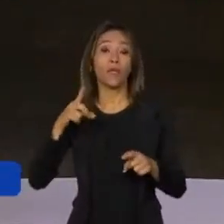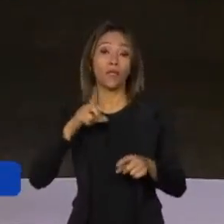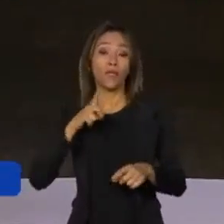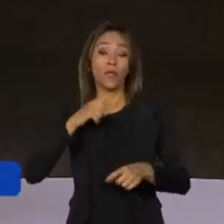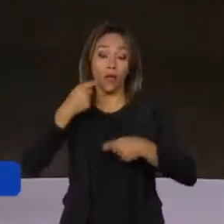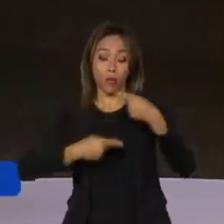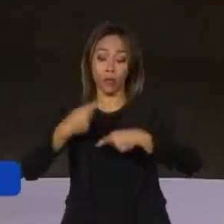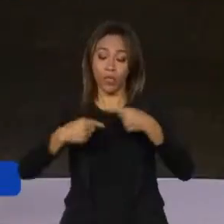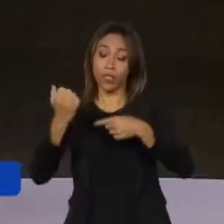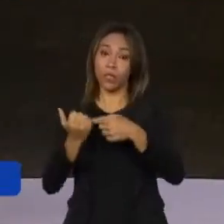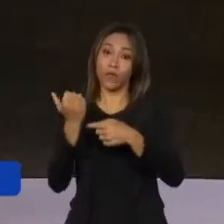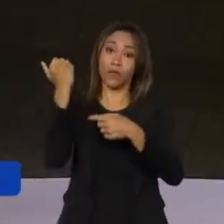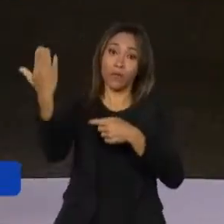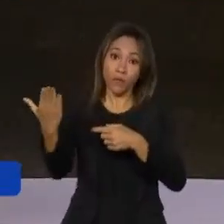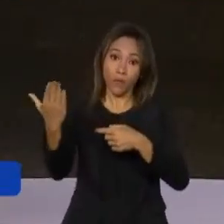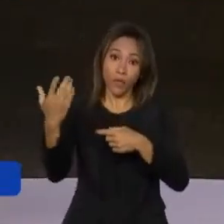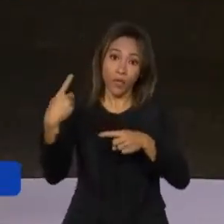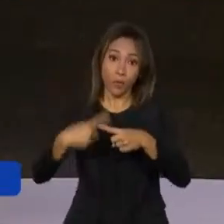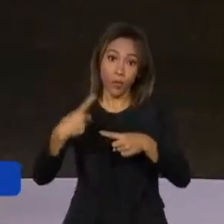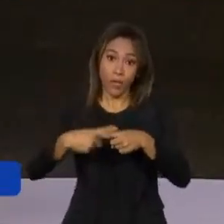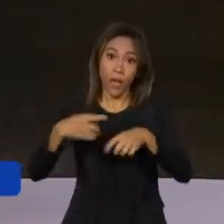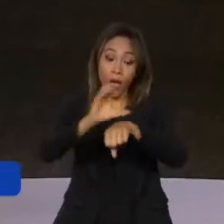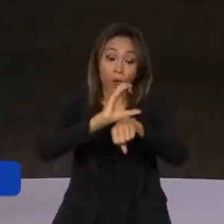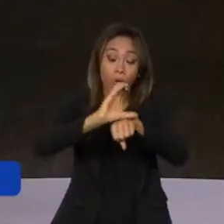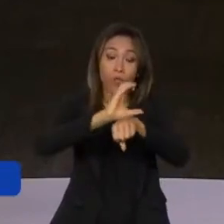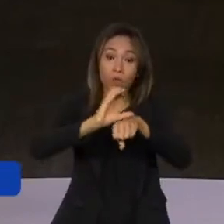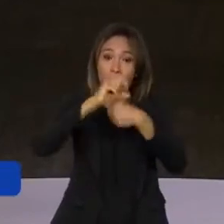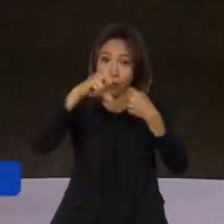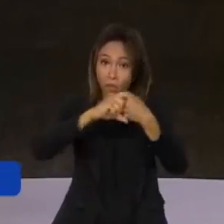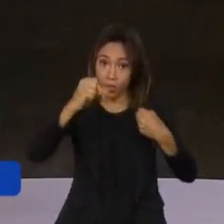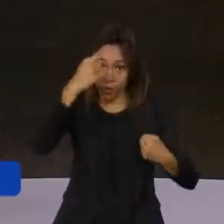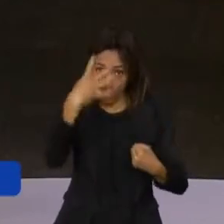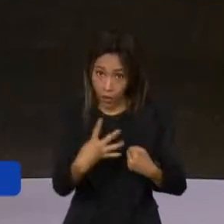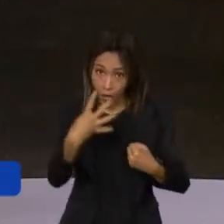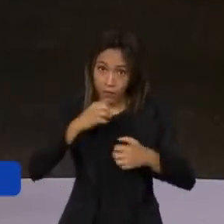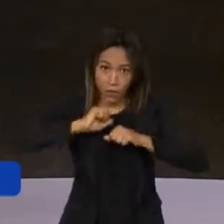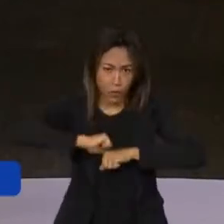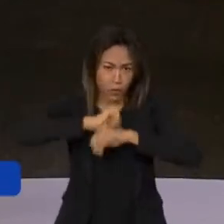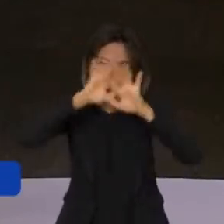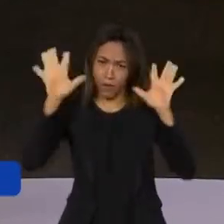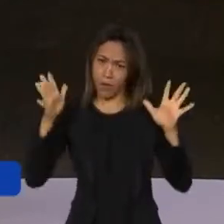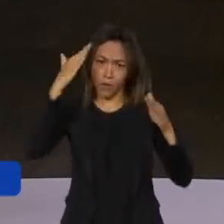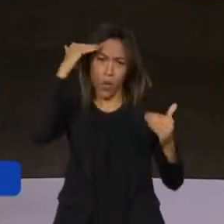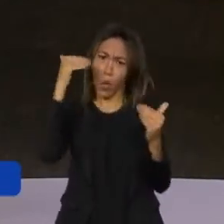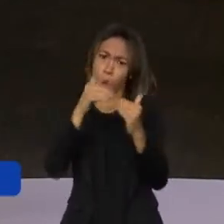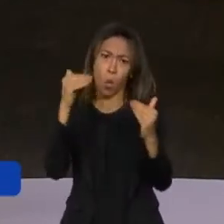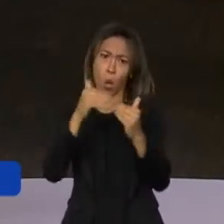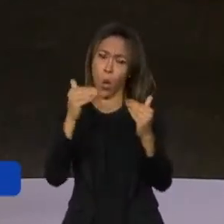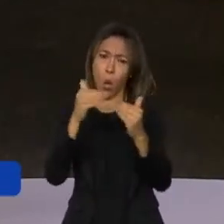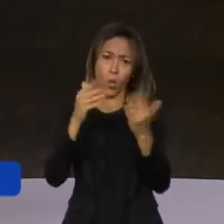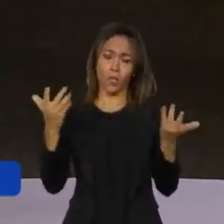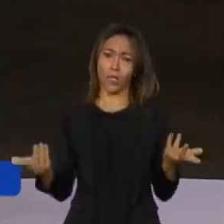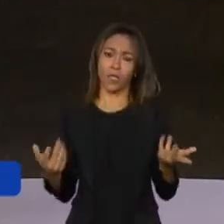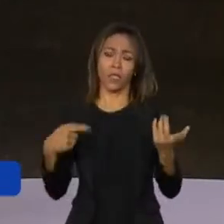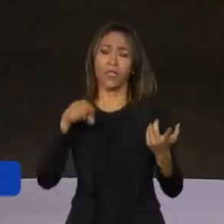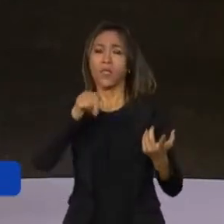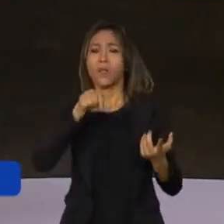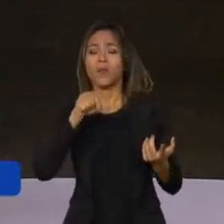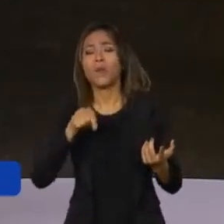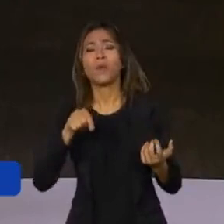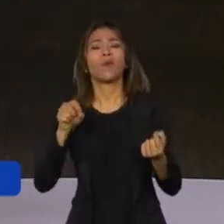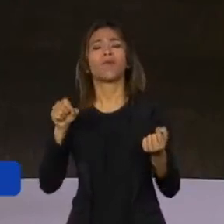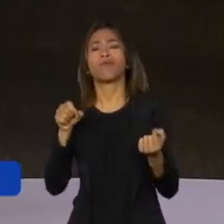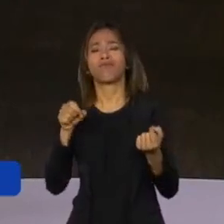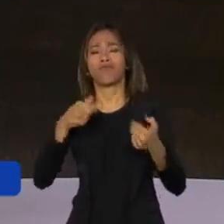brasileira que a constituição no artigo qu é muito clara em relação a isso repudia o terrorismo repudia